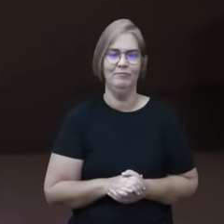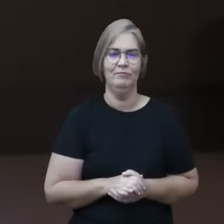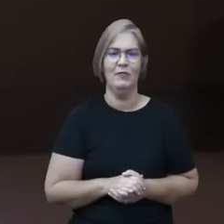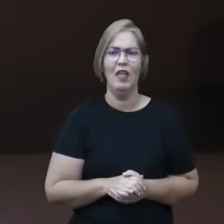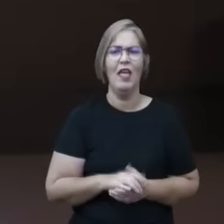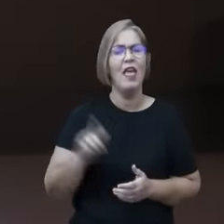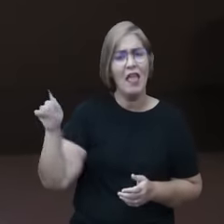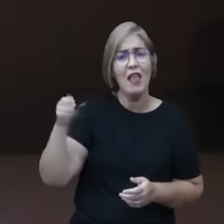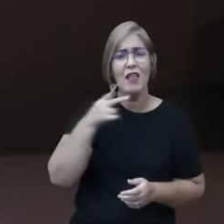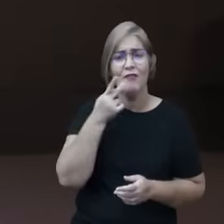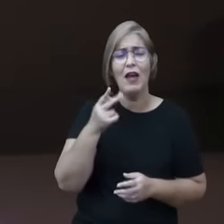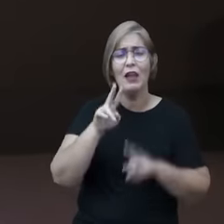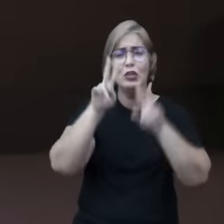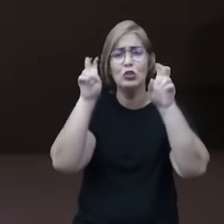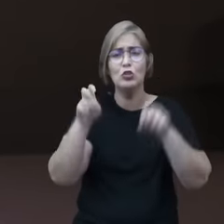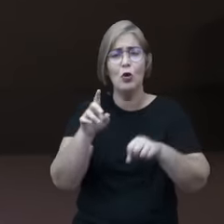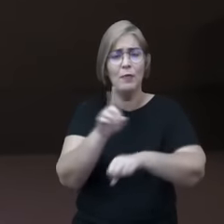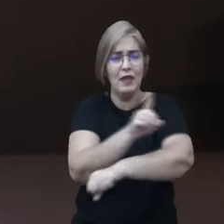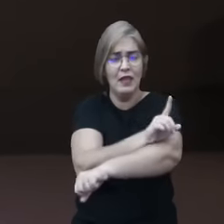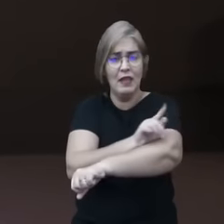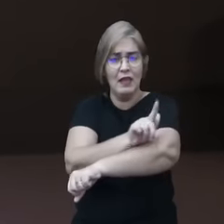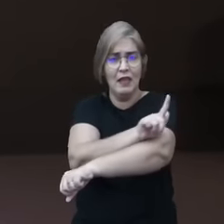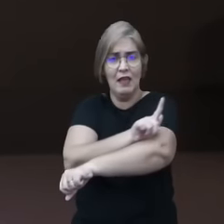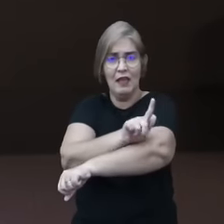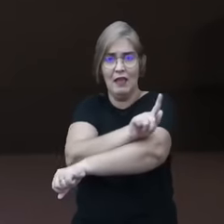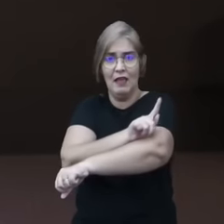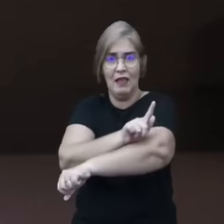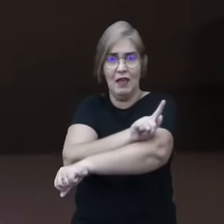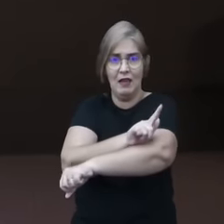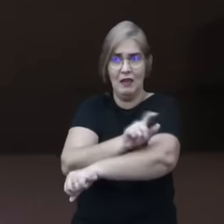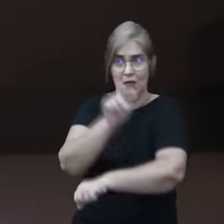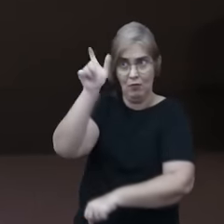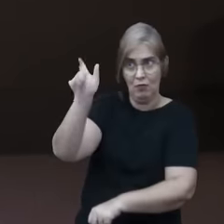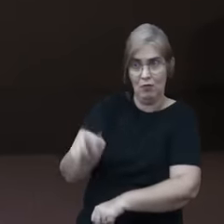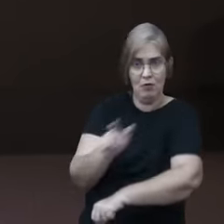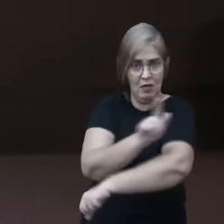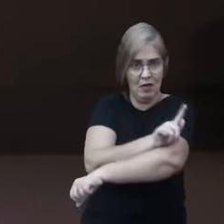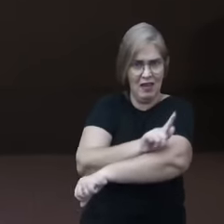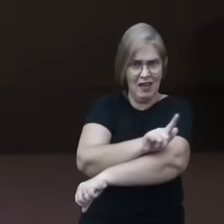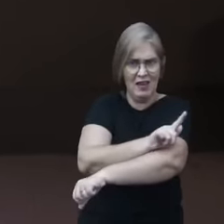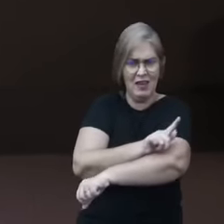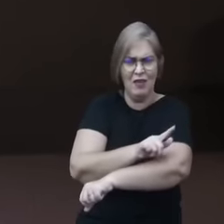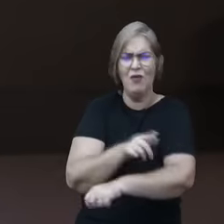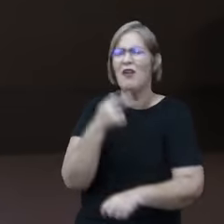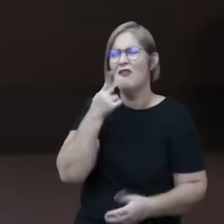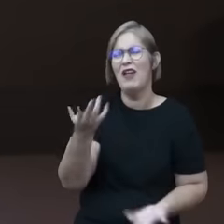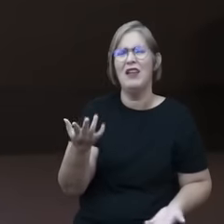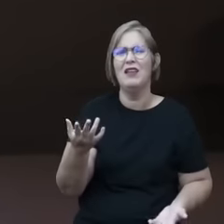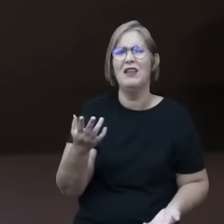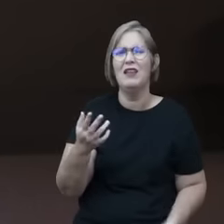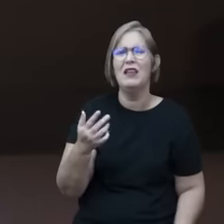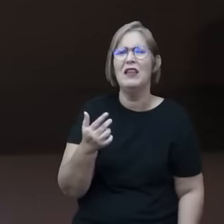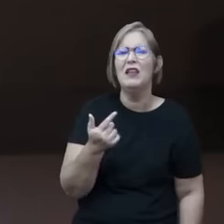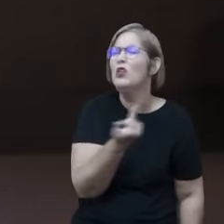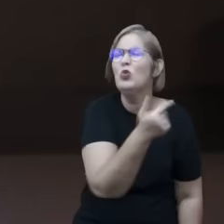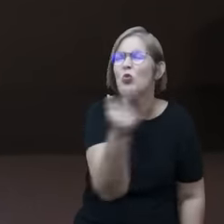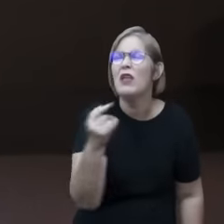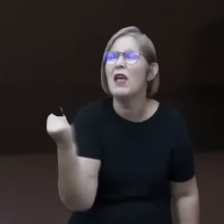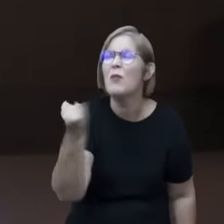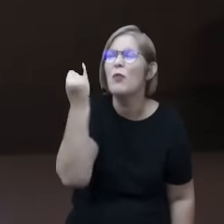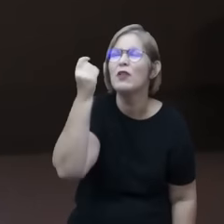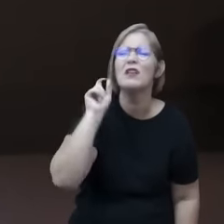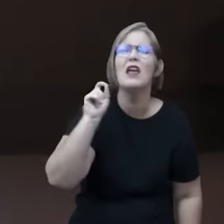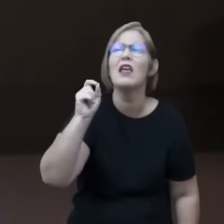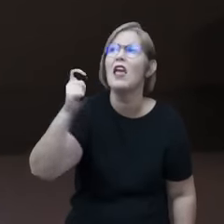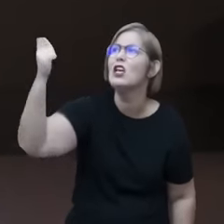não é? Pouco importa se é o sol que gira em torno da Terra ou a Terra que gira em torno do Sol. O fato é que é